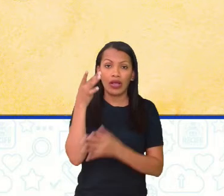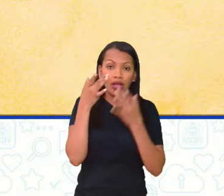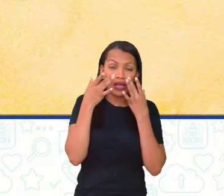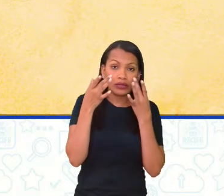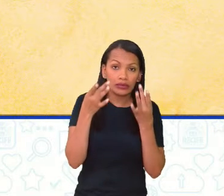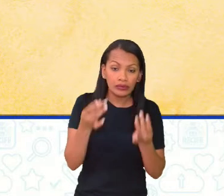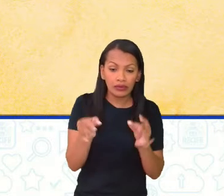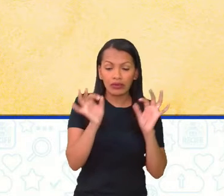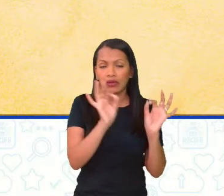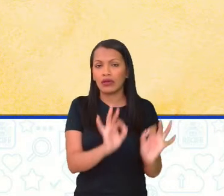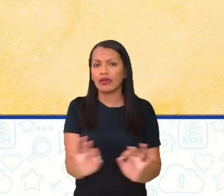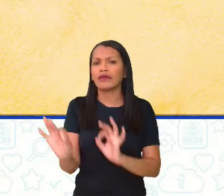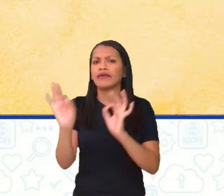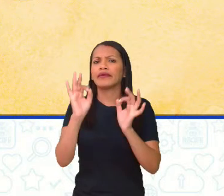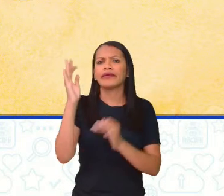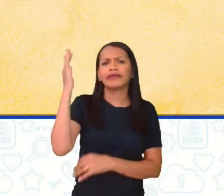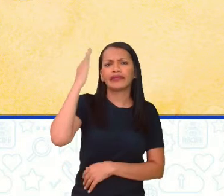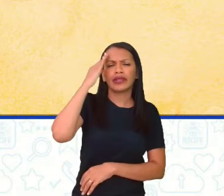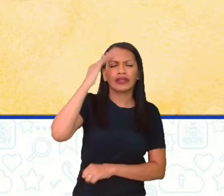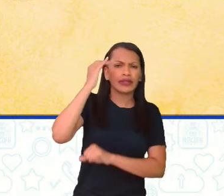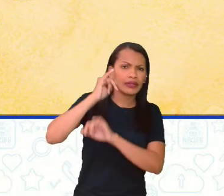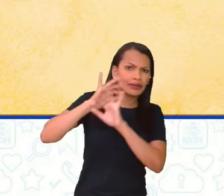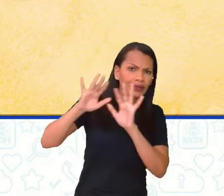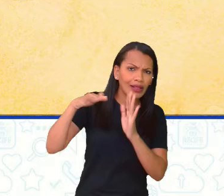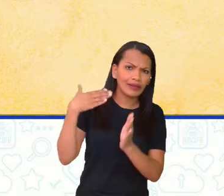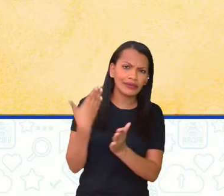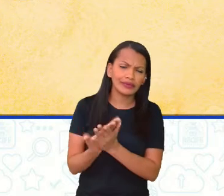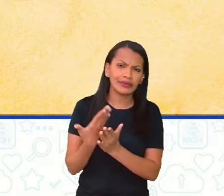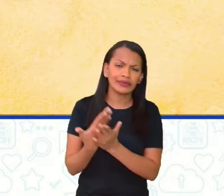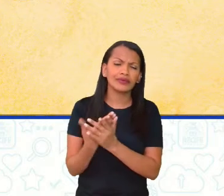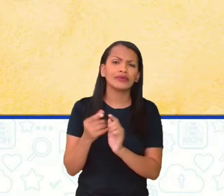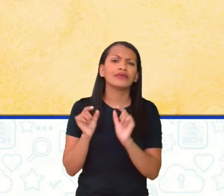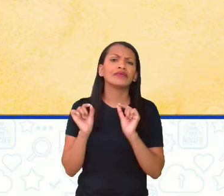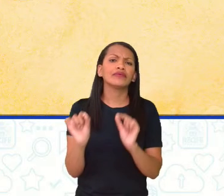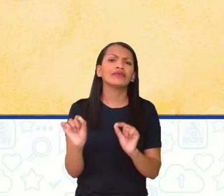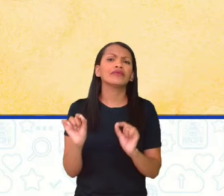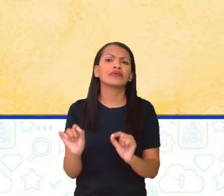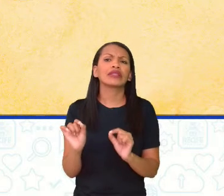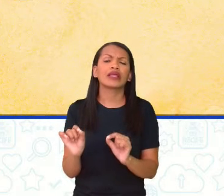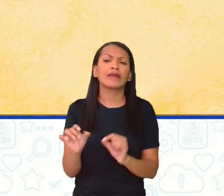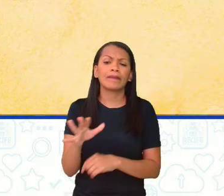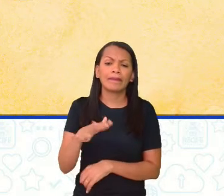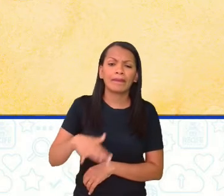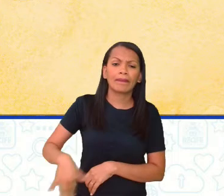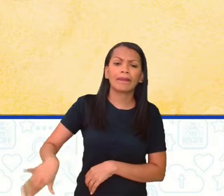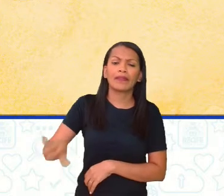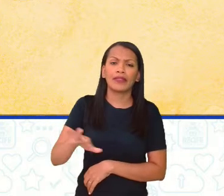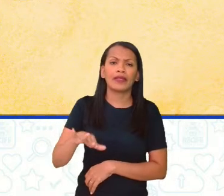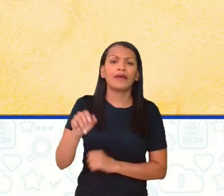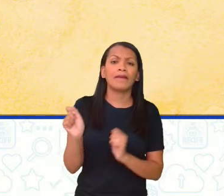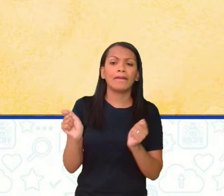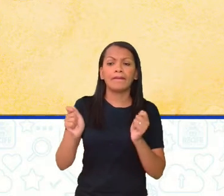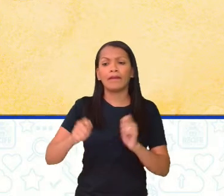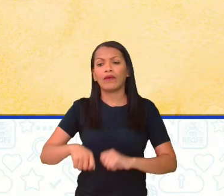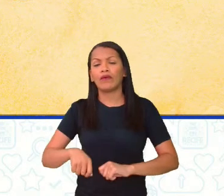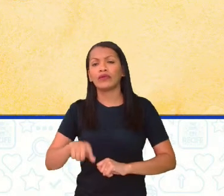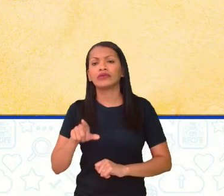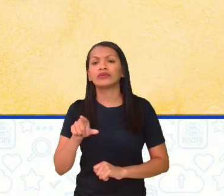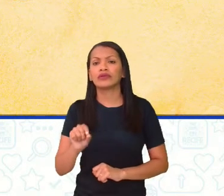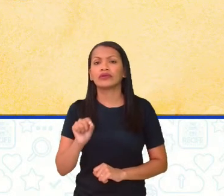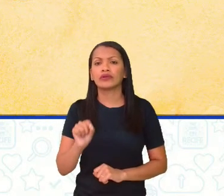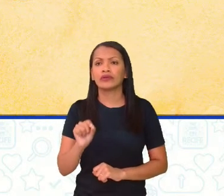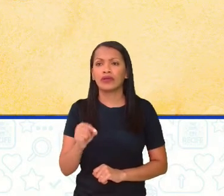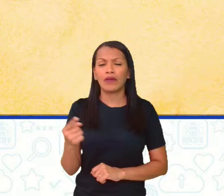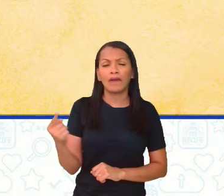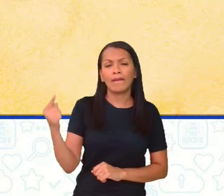atenção direitinho, entendendo, estudando. Para quê? Para que essas ações elas passem a ser, ou